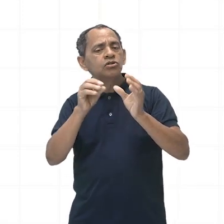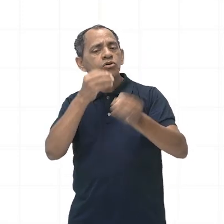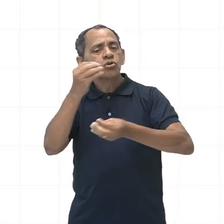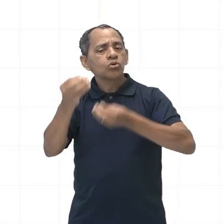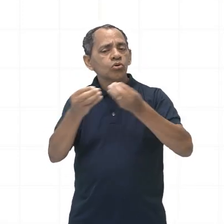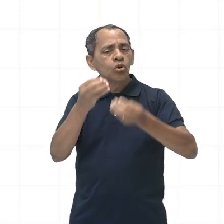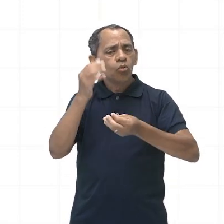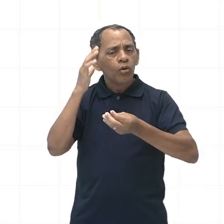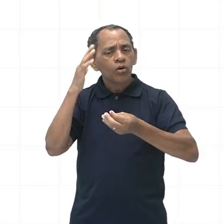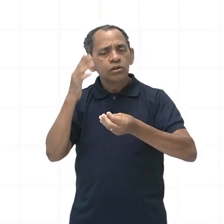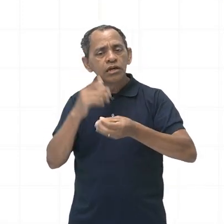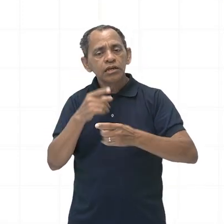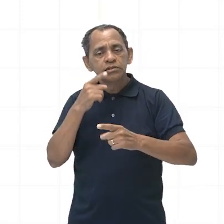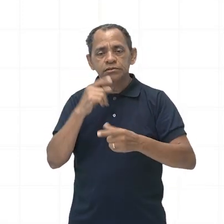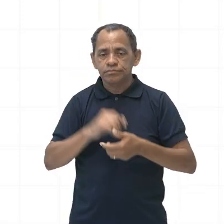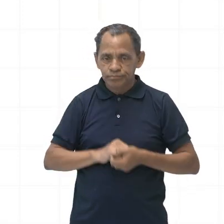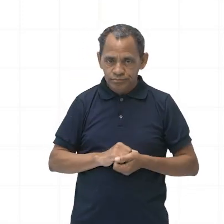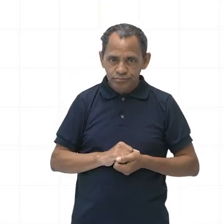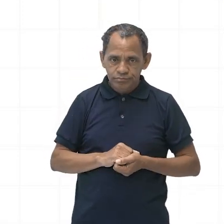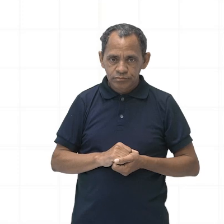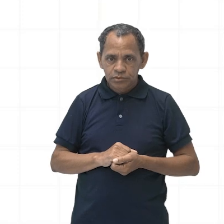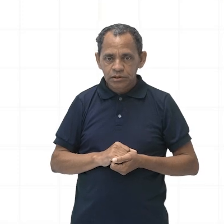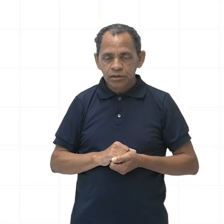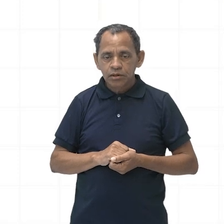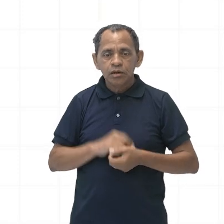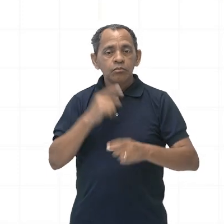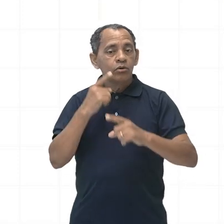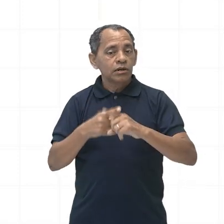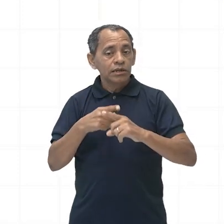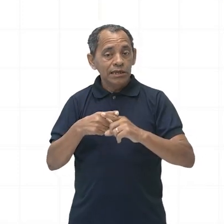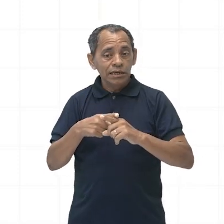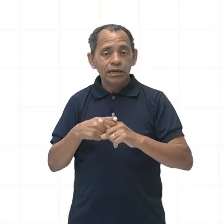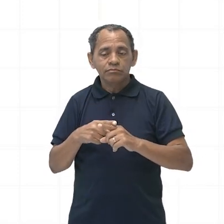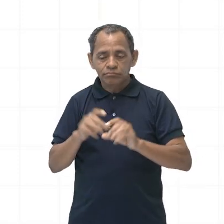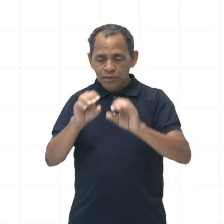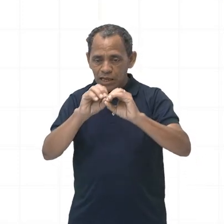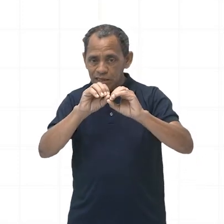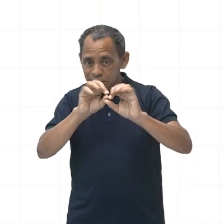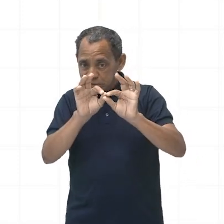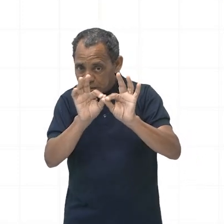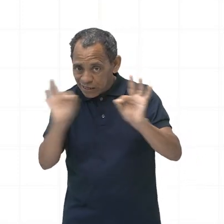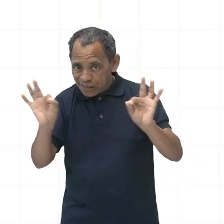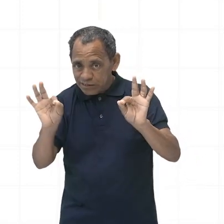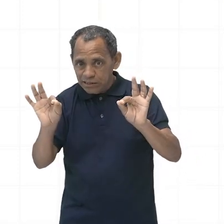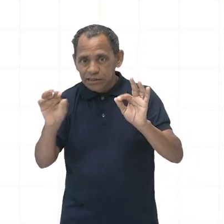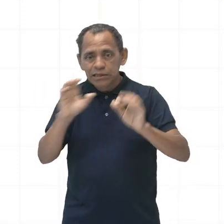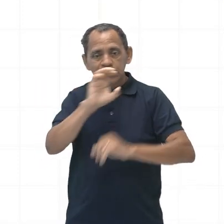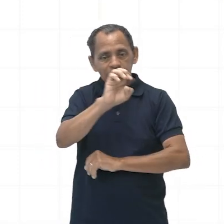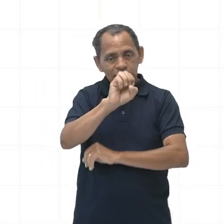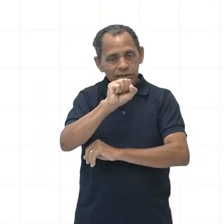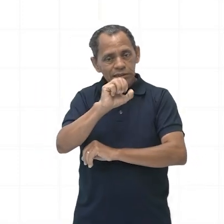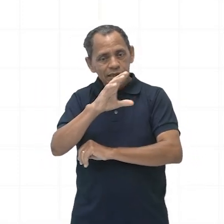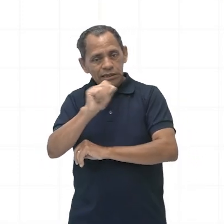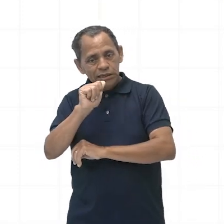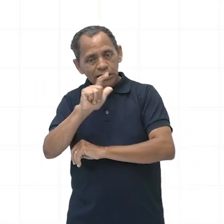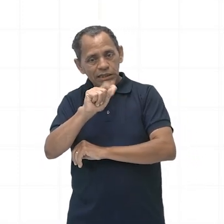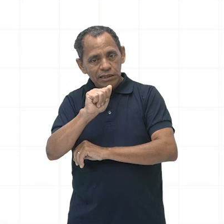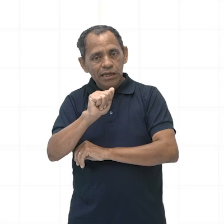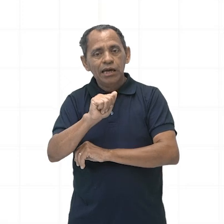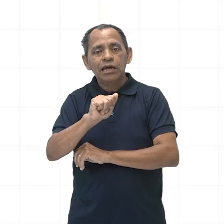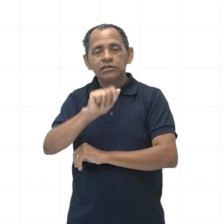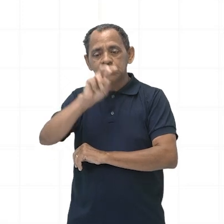acontece? Porque a escala é de 5 em 5. Então, logo, isso aqui, ó, poderia te induzir ao